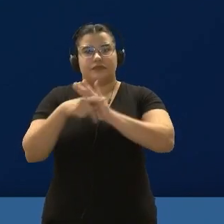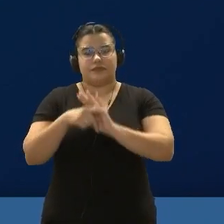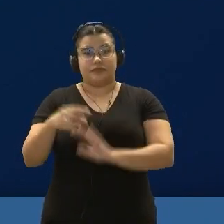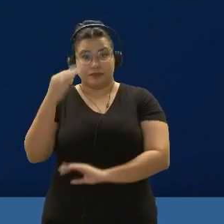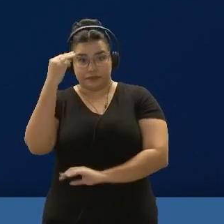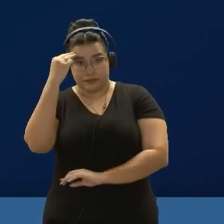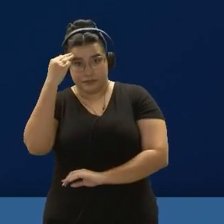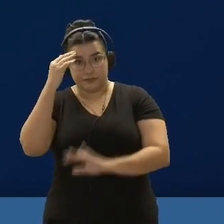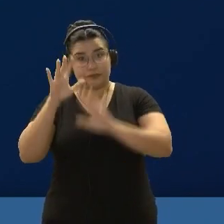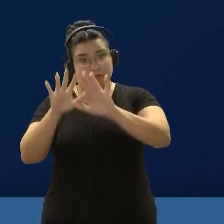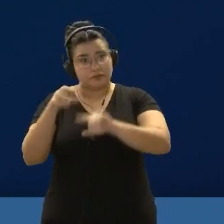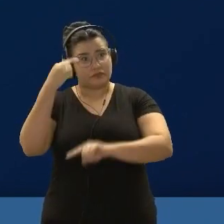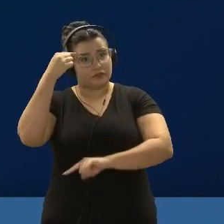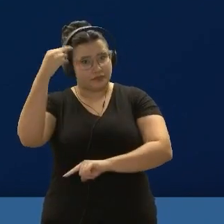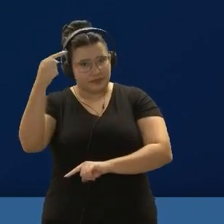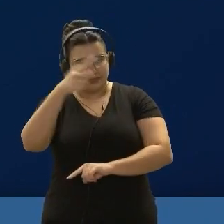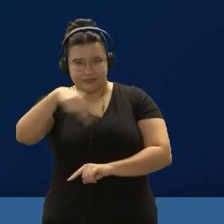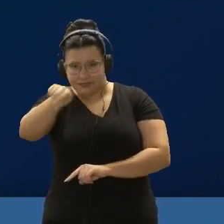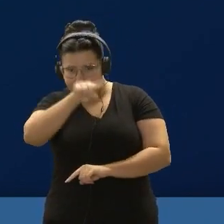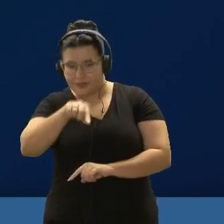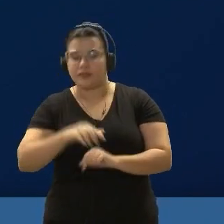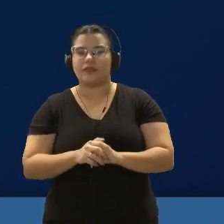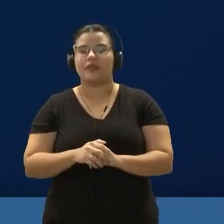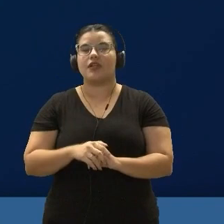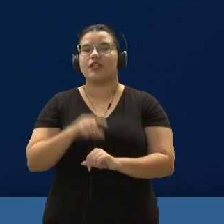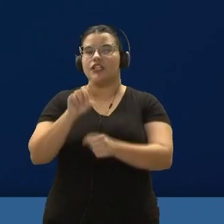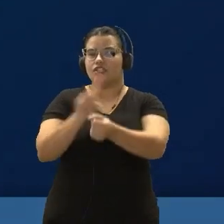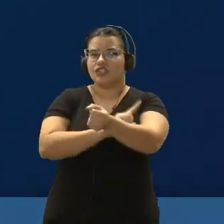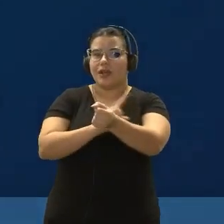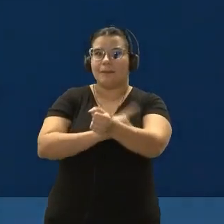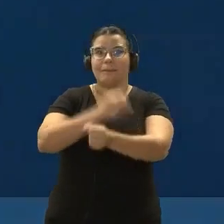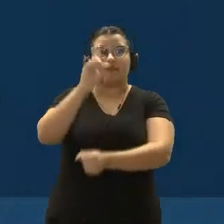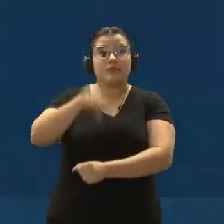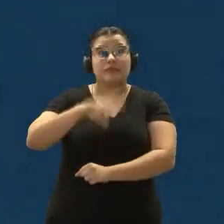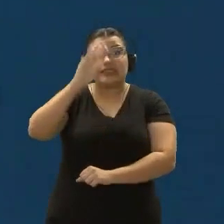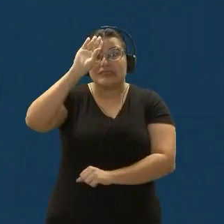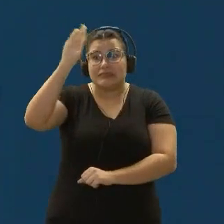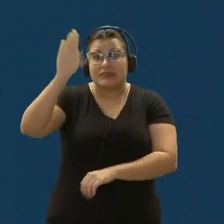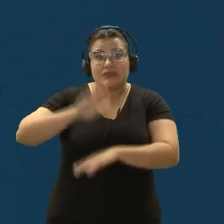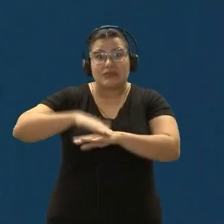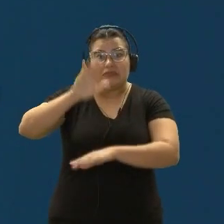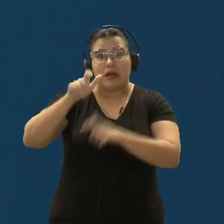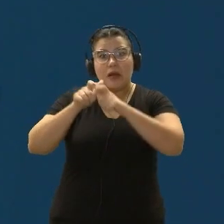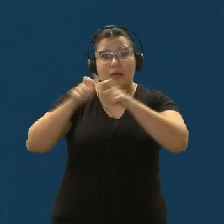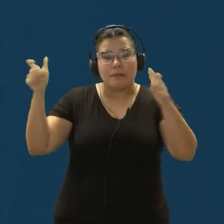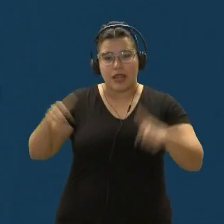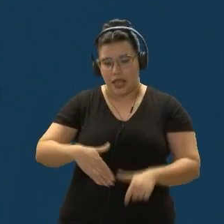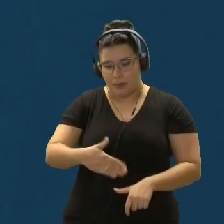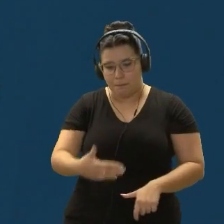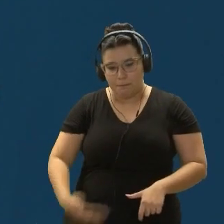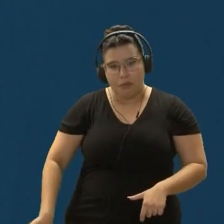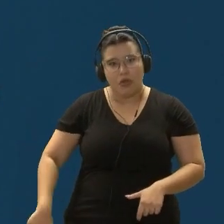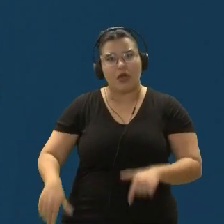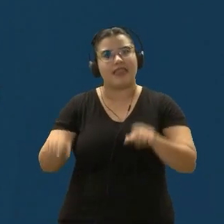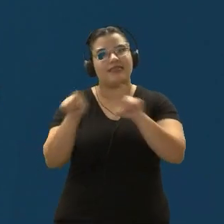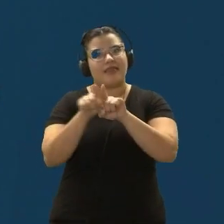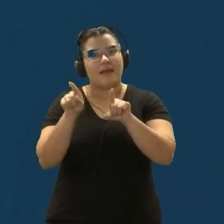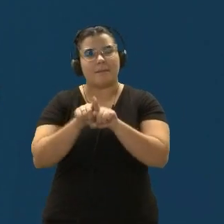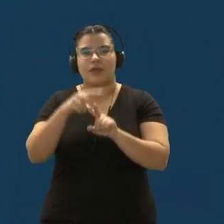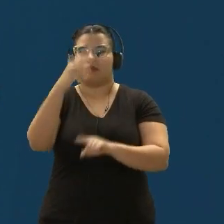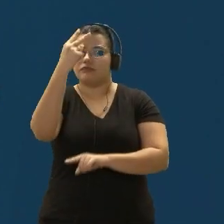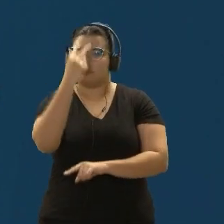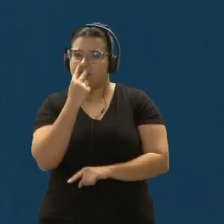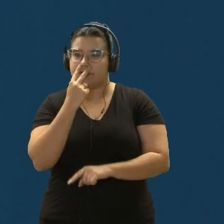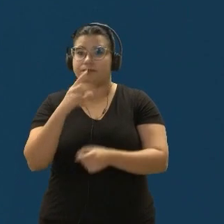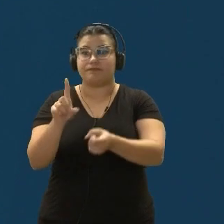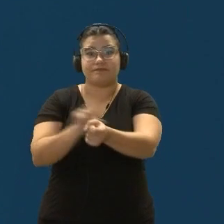eu queria lembrar a vocês que o diabetes é a maior causa de amputação não traumática, é a maior causa de cegueira, que o diabetes é a